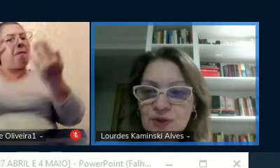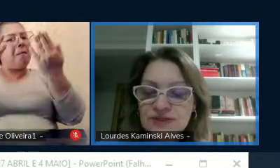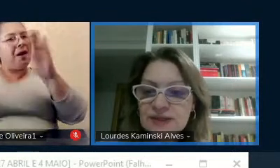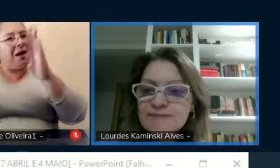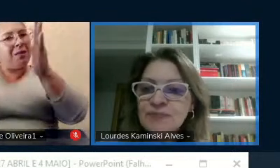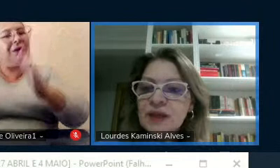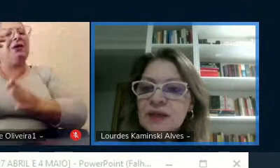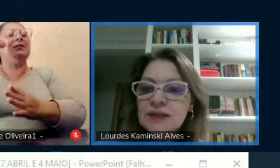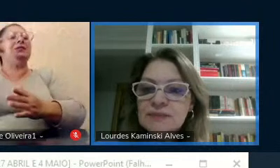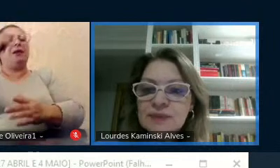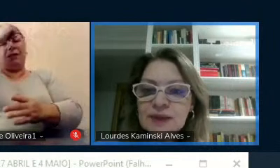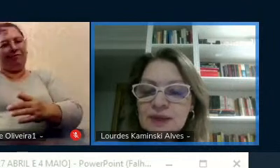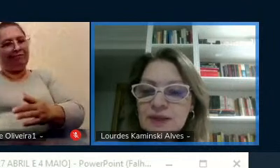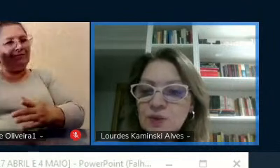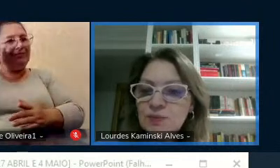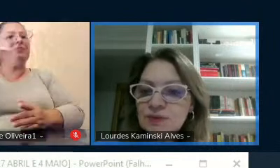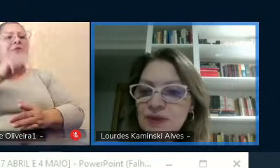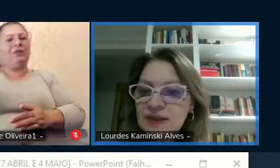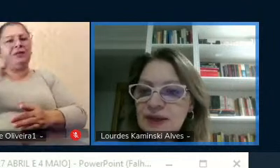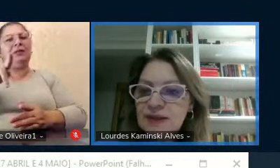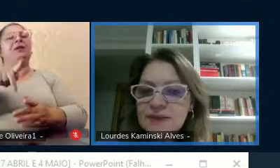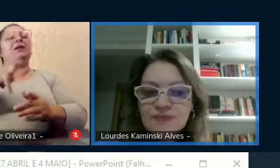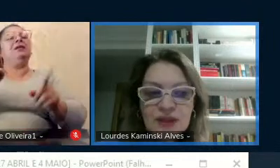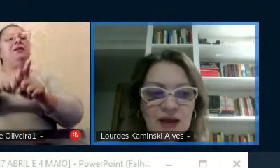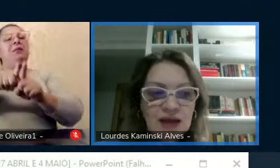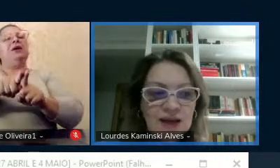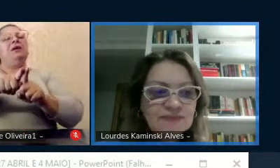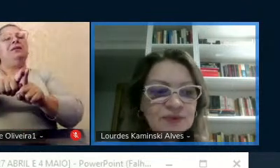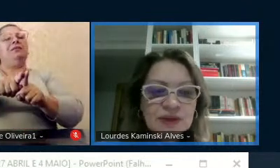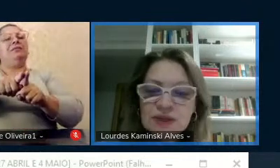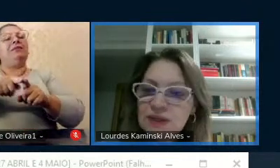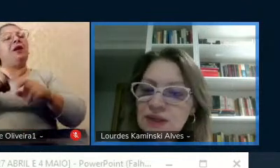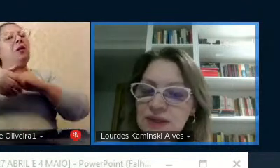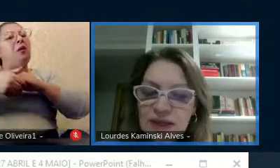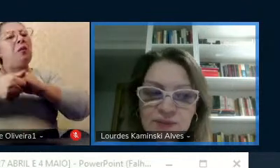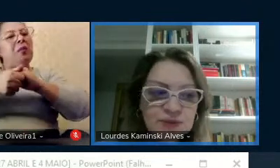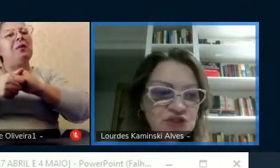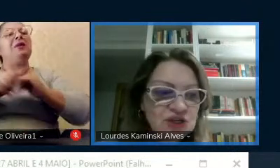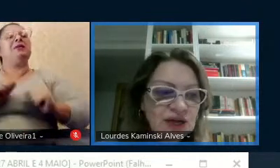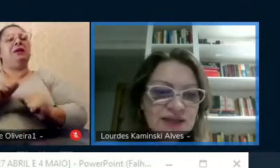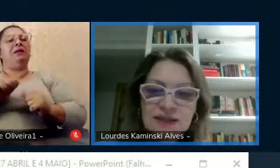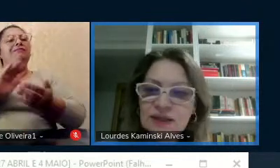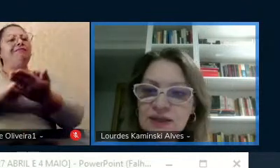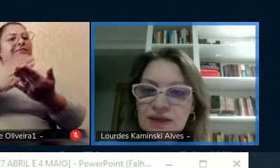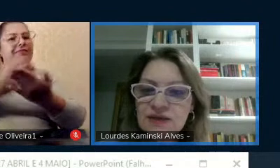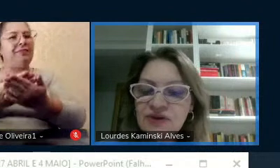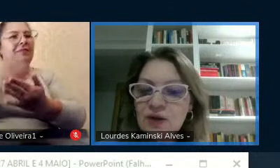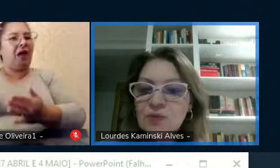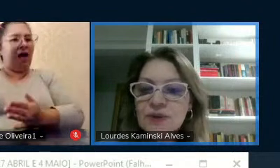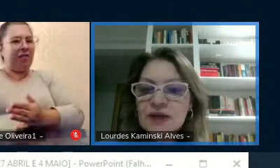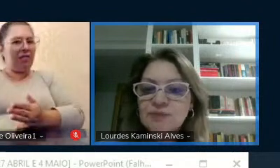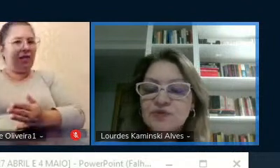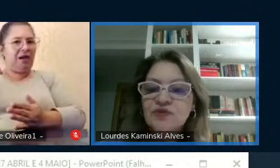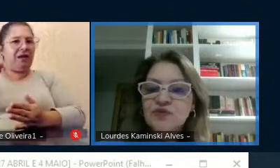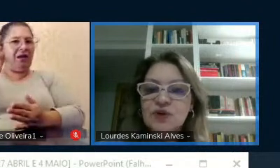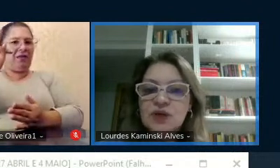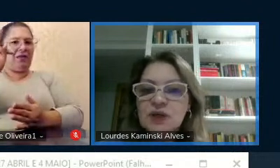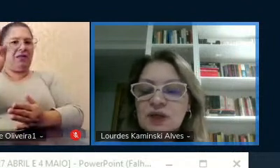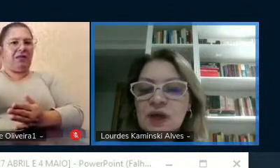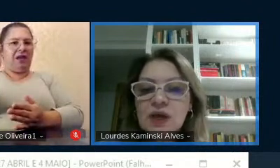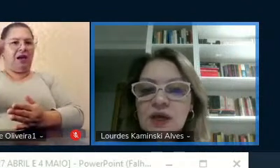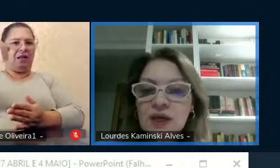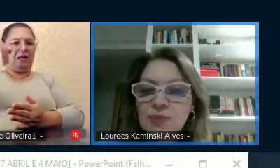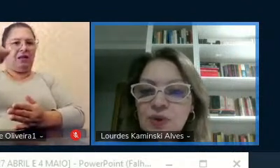essa proposta e também cumprimentar a intérprete, a Tânia, que vai acompanhar a